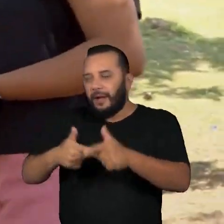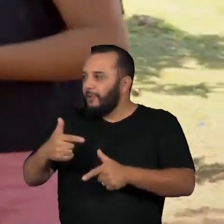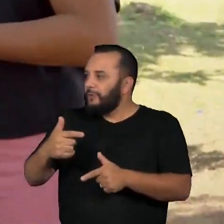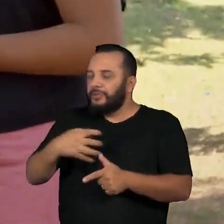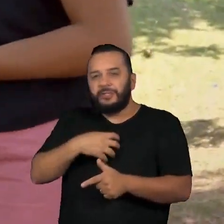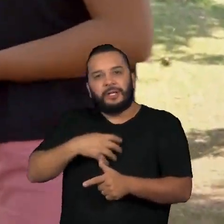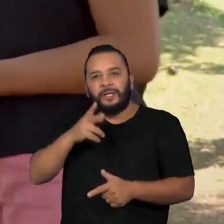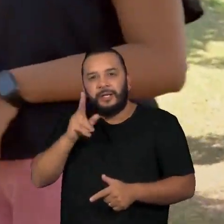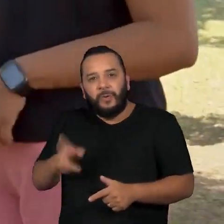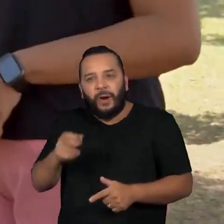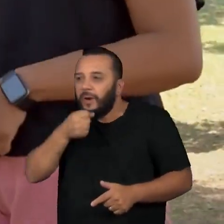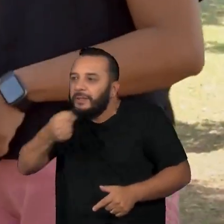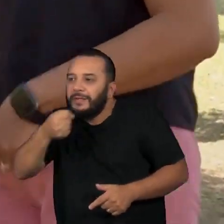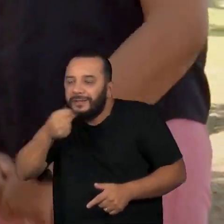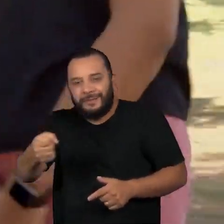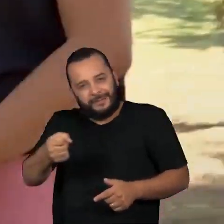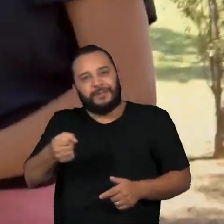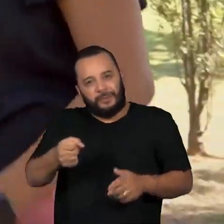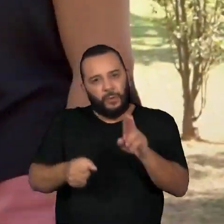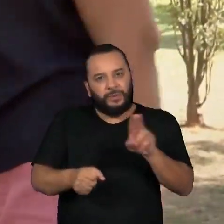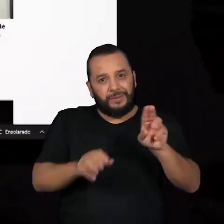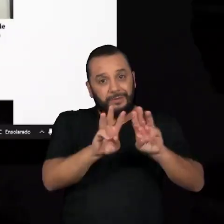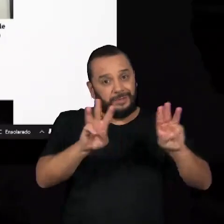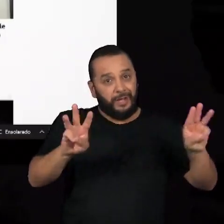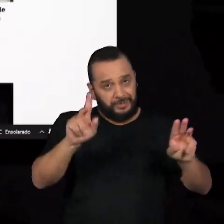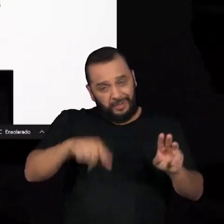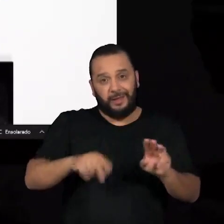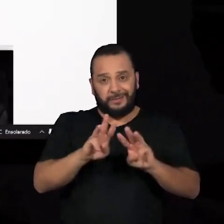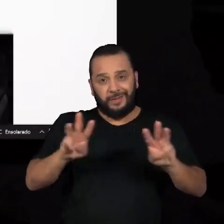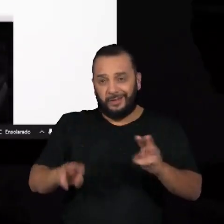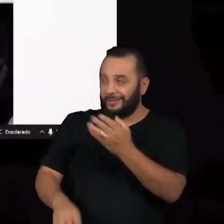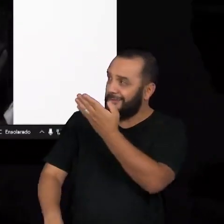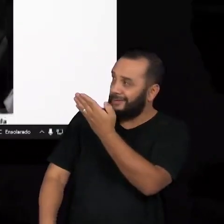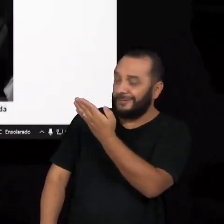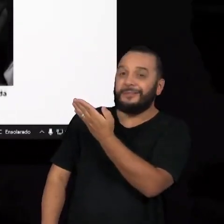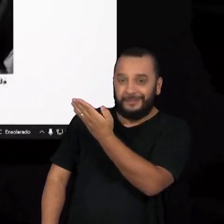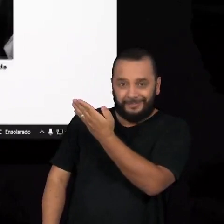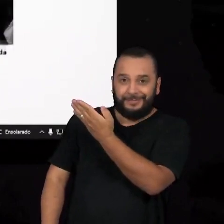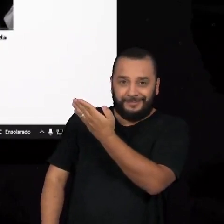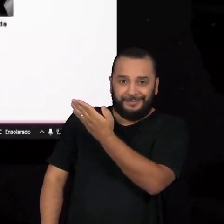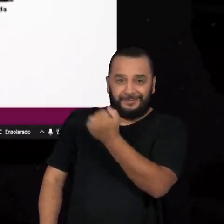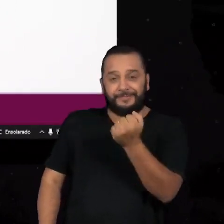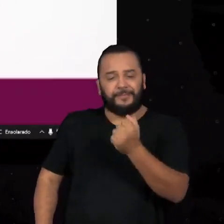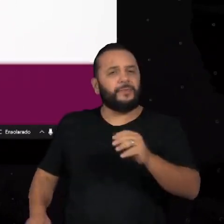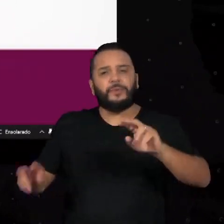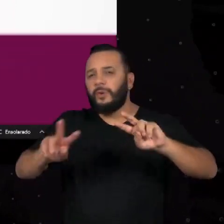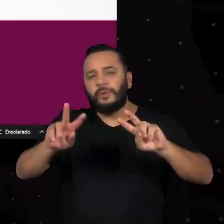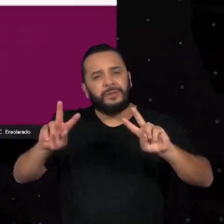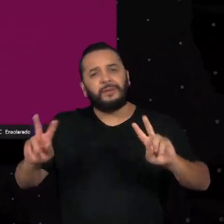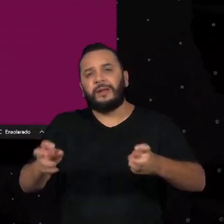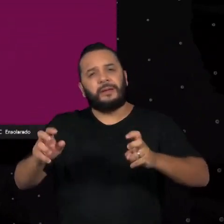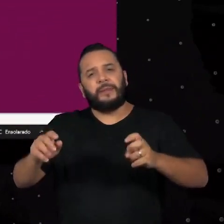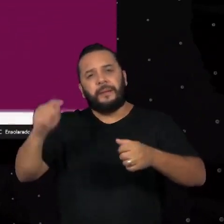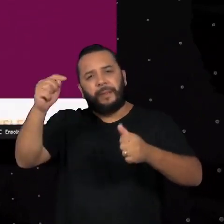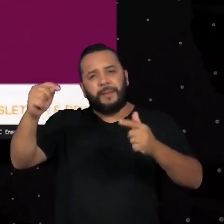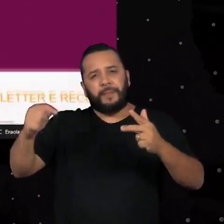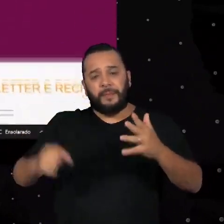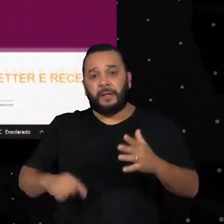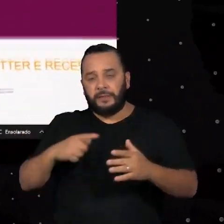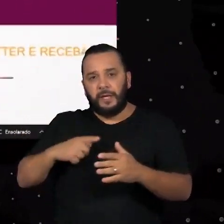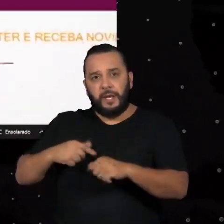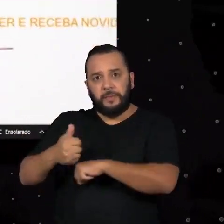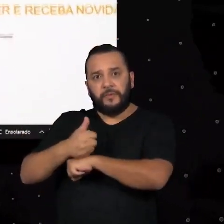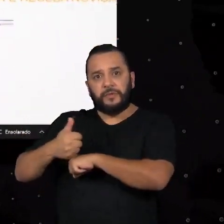a partir de um site, né, que é o site que a gente mantém desde então. Em todas as pautas, a gente procura especialistas